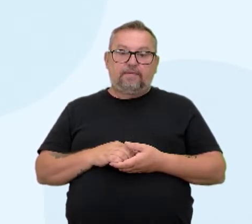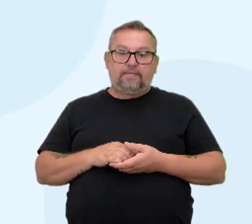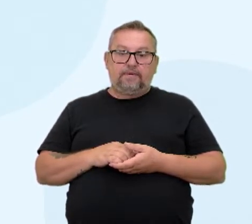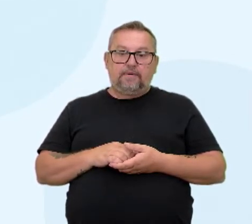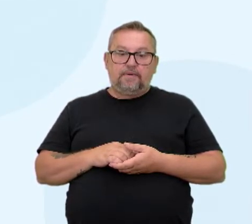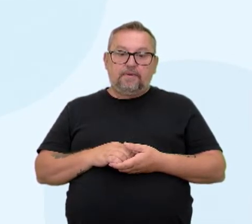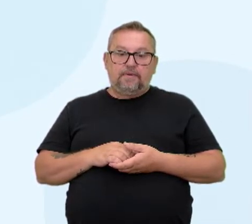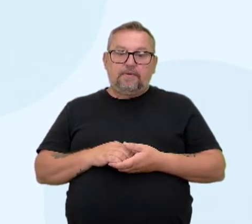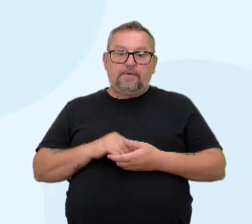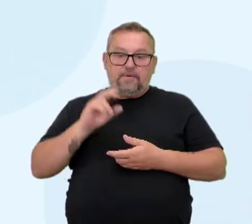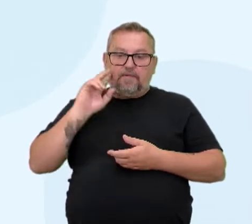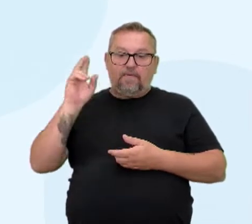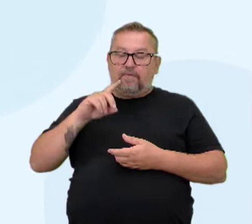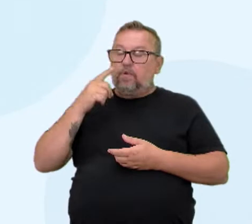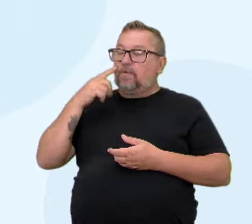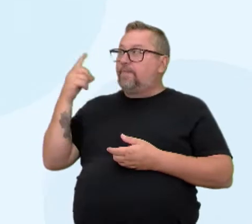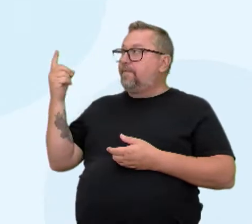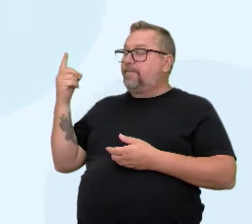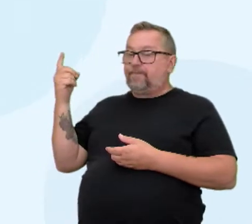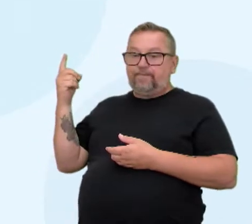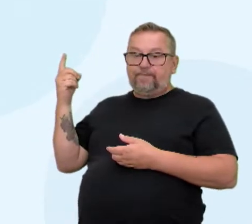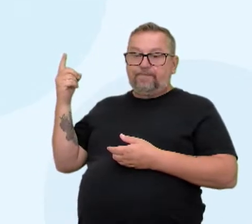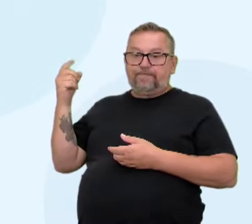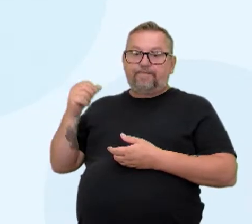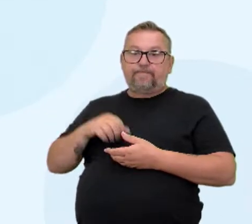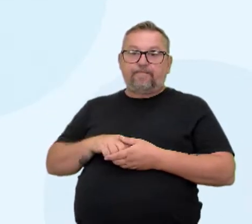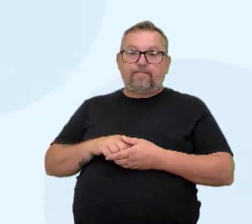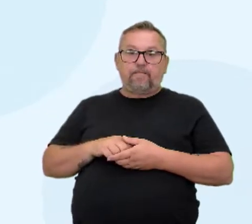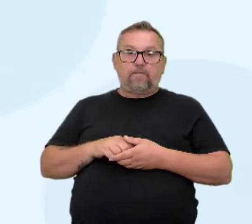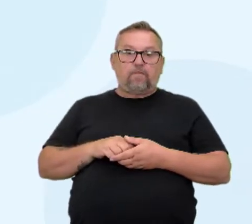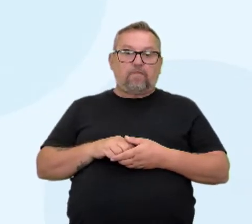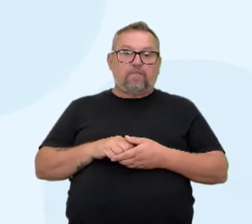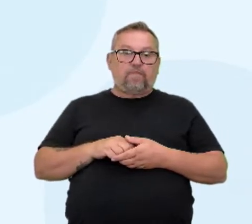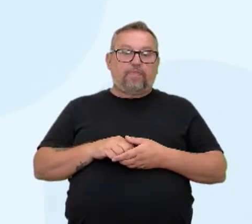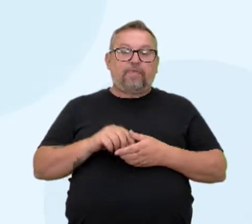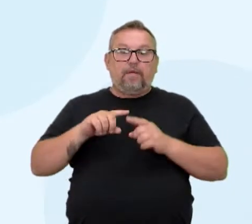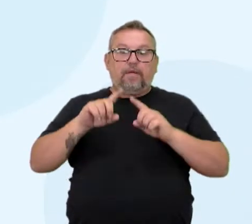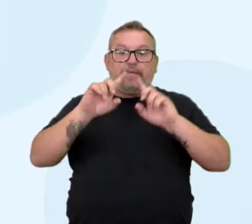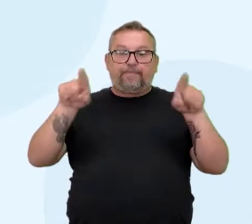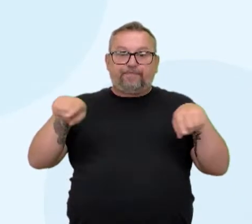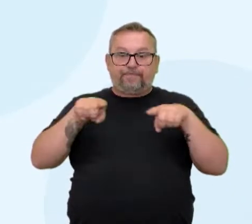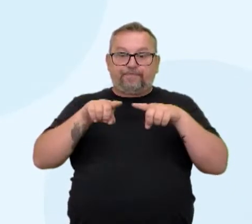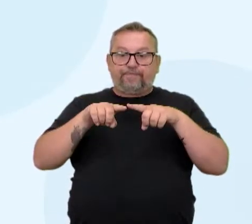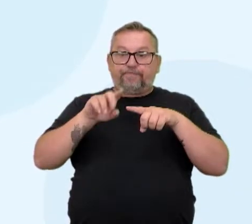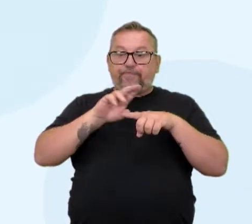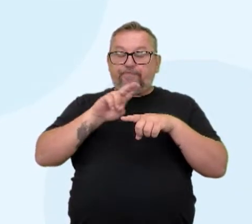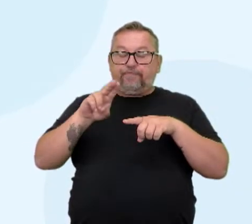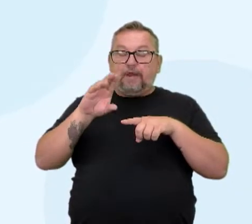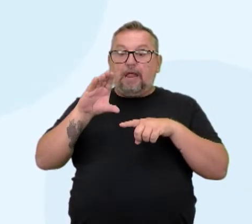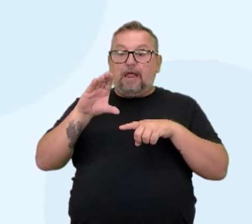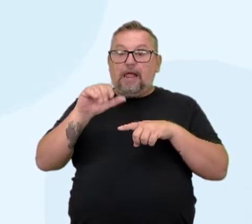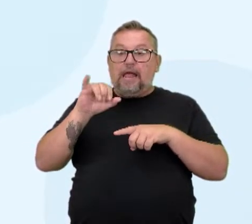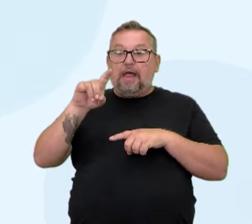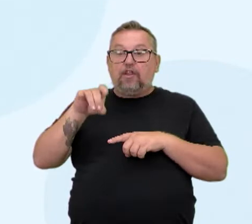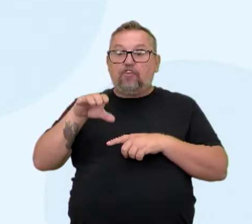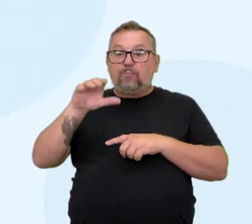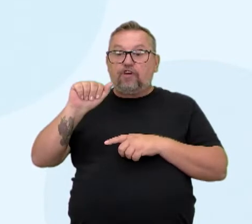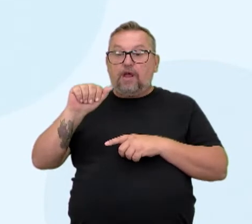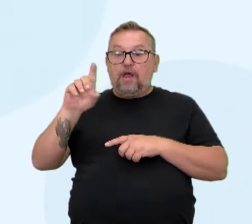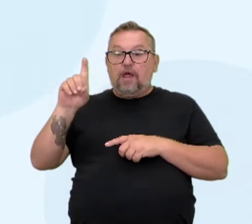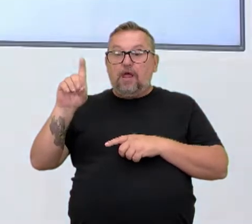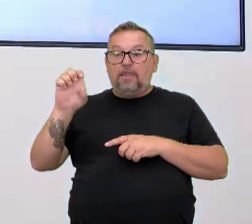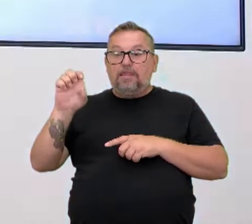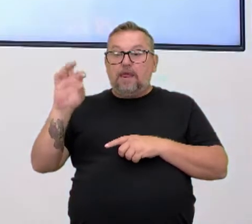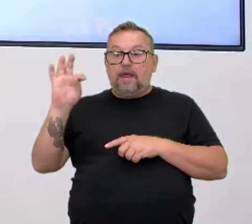Então, o que está em azul, o que está em verde. Essas caixinhas, que são as caixas de texto, elas estão aqui indicadas